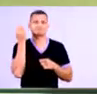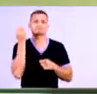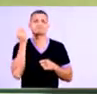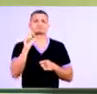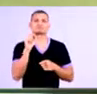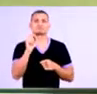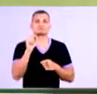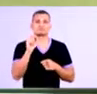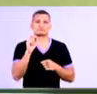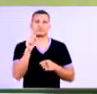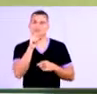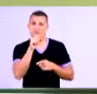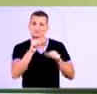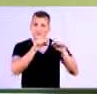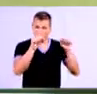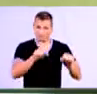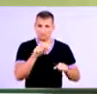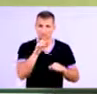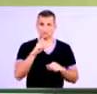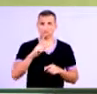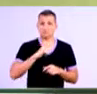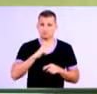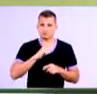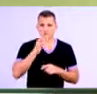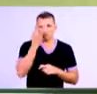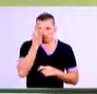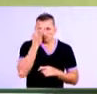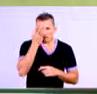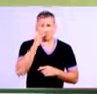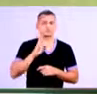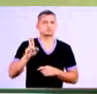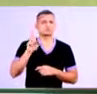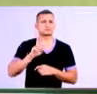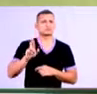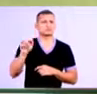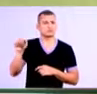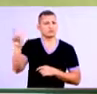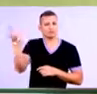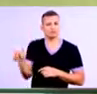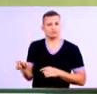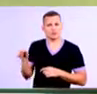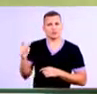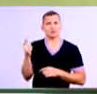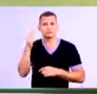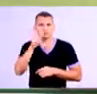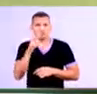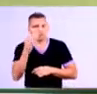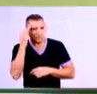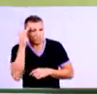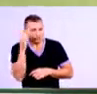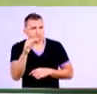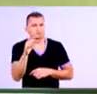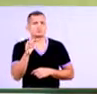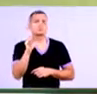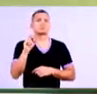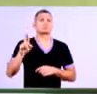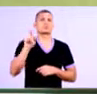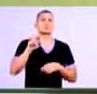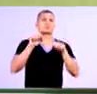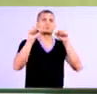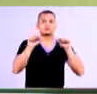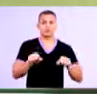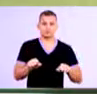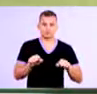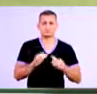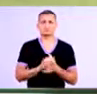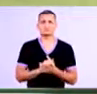esse sistema ele está sendo facilmente utilizado pelo usuário, se o usuário está conseguindo compreender o uso desse sistema.